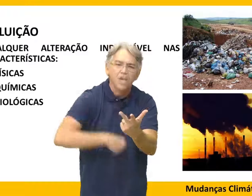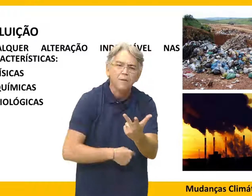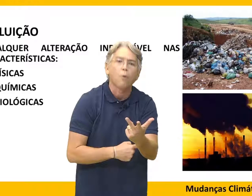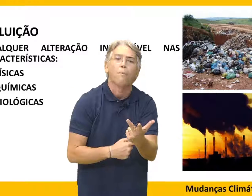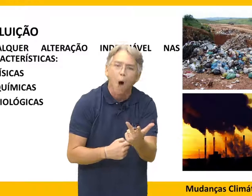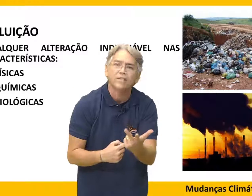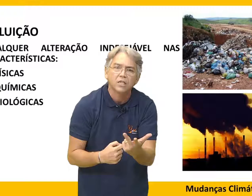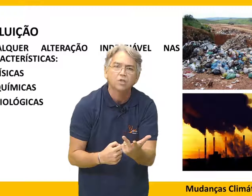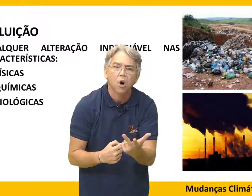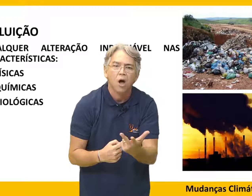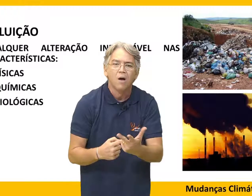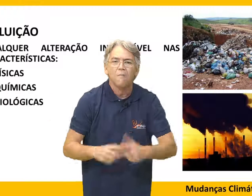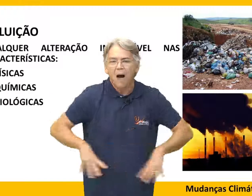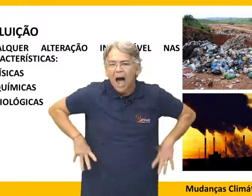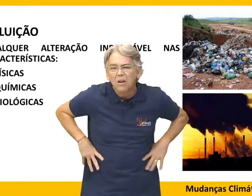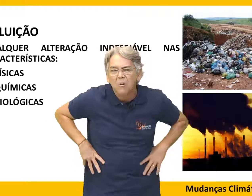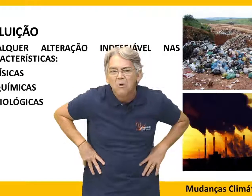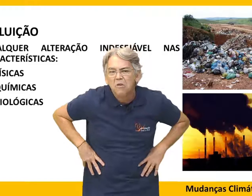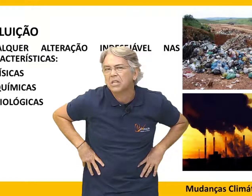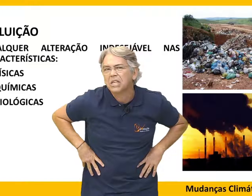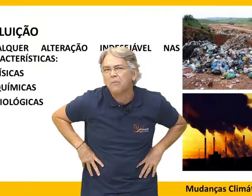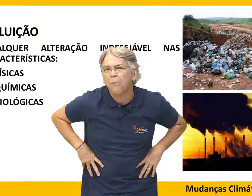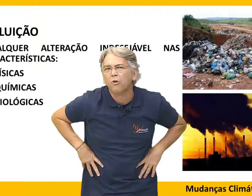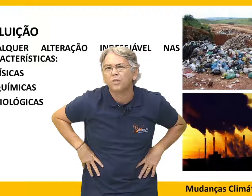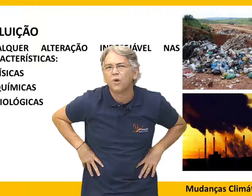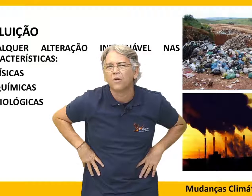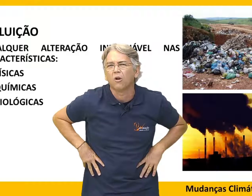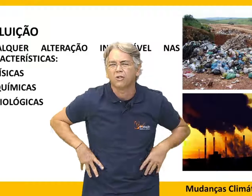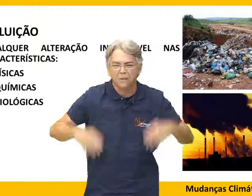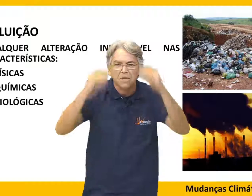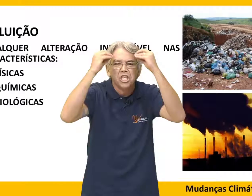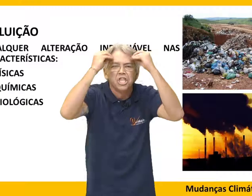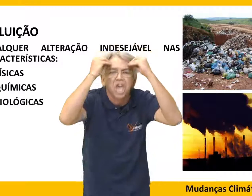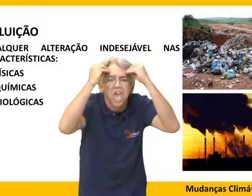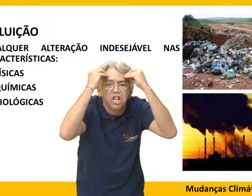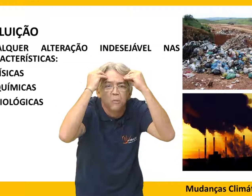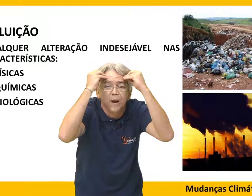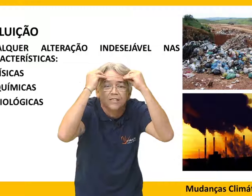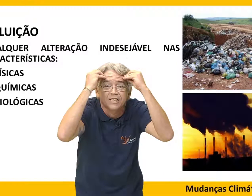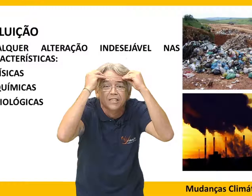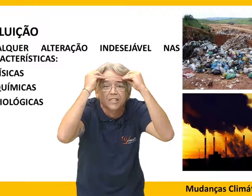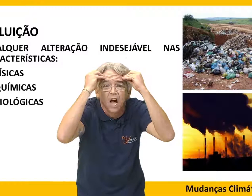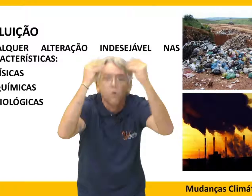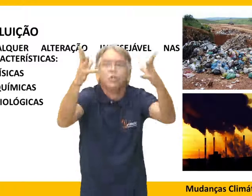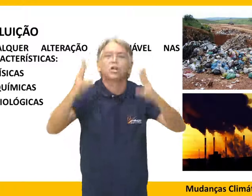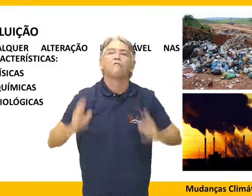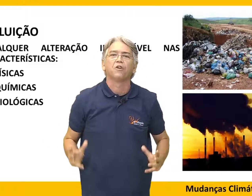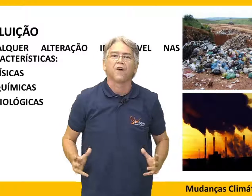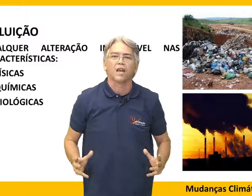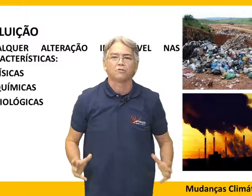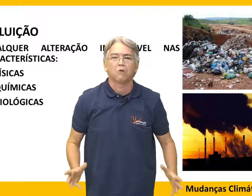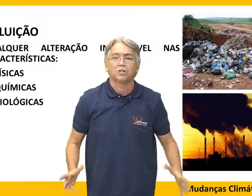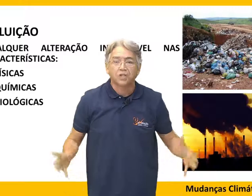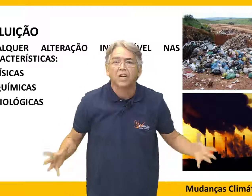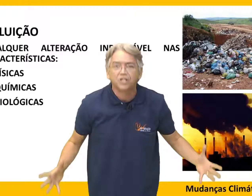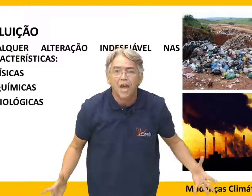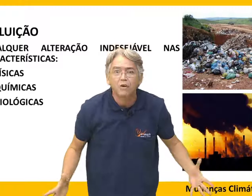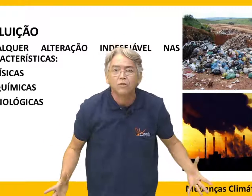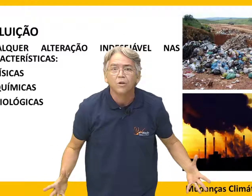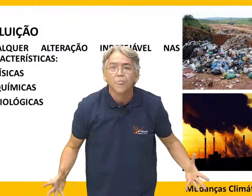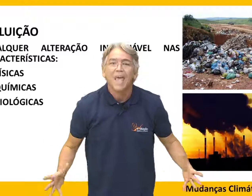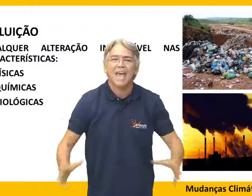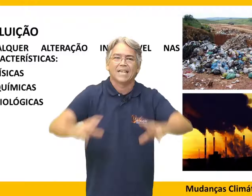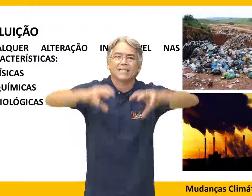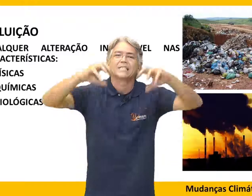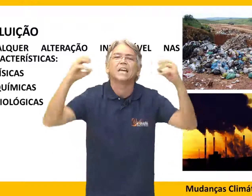ser químico? Pode sim, senhor. Mário, e o que seria uma poluição biológica? Menino, presta atenção. Já ouviram falar no tal de